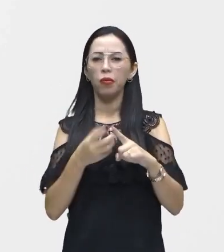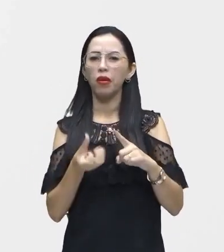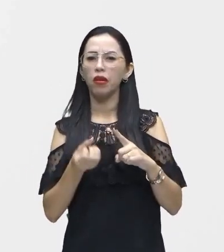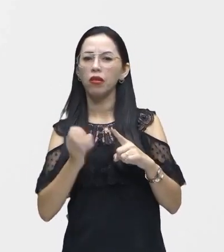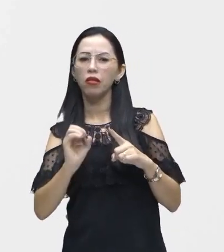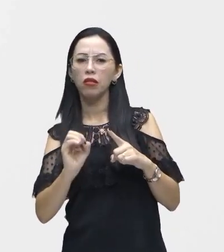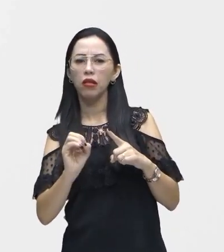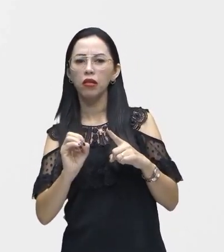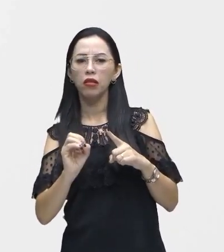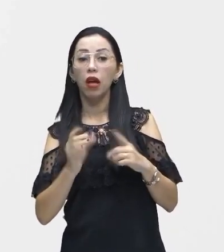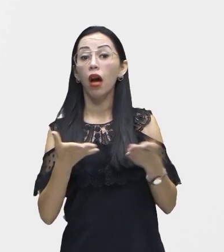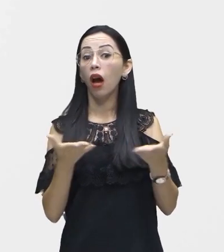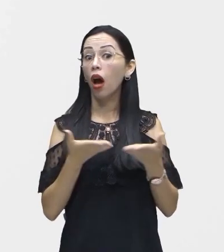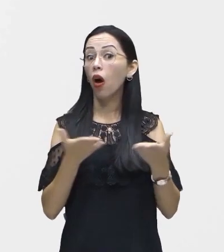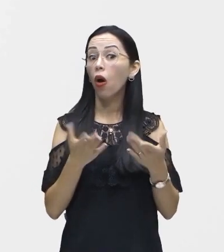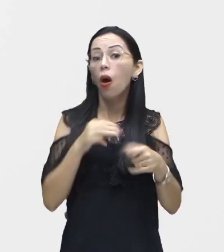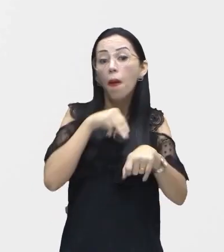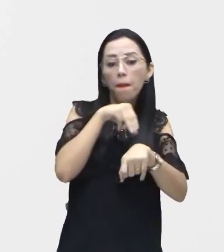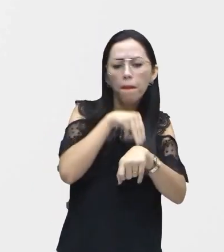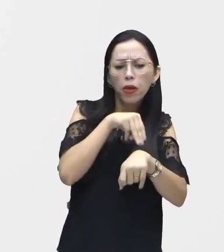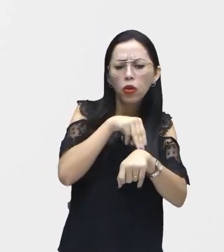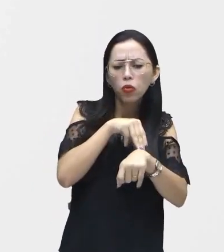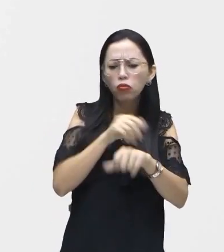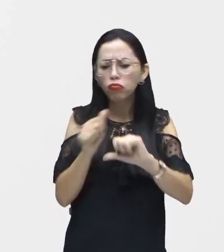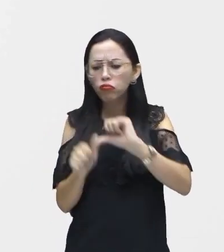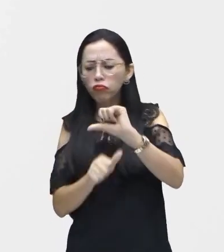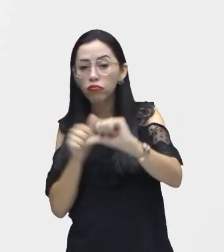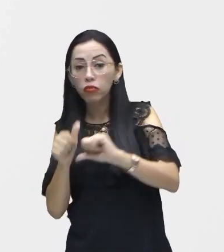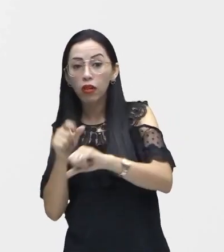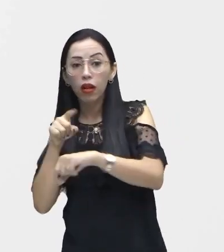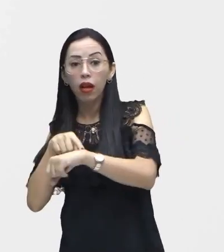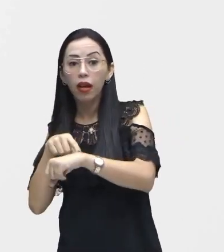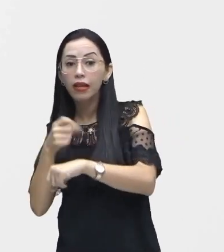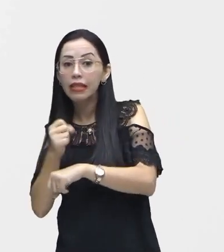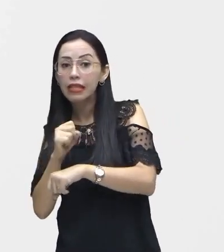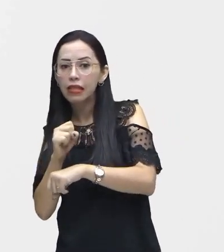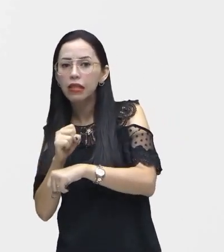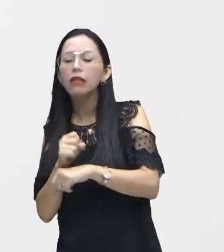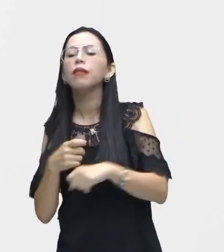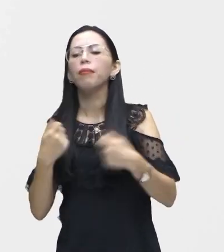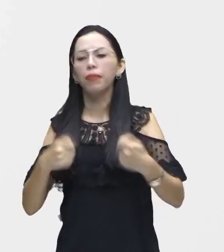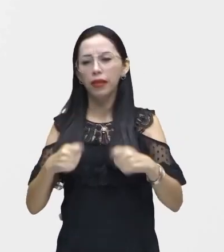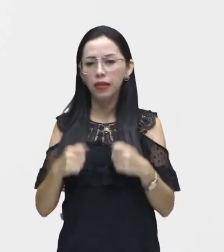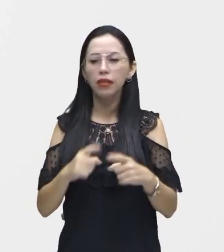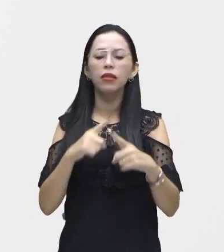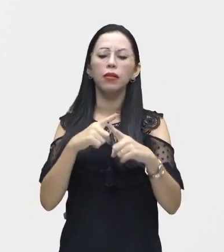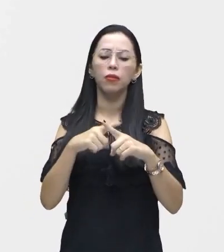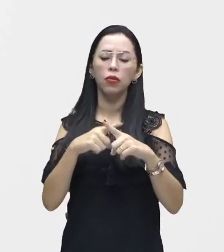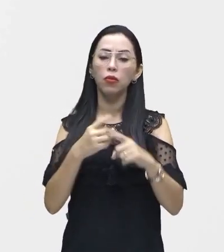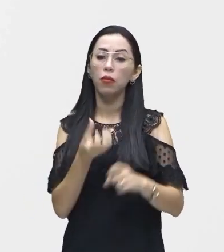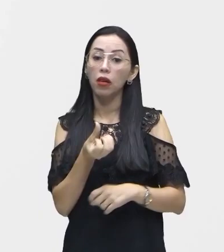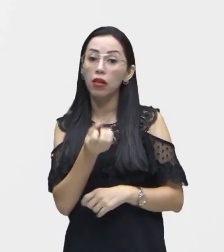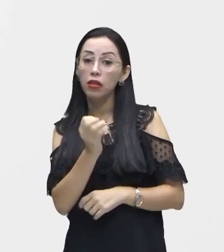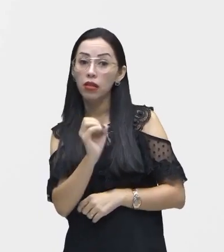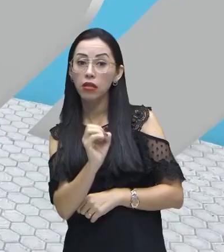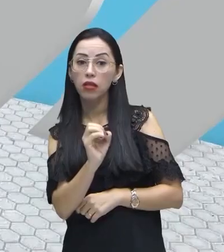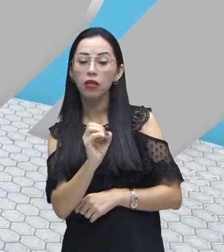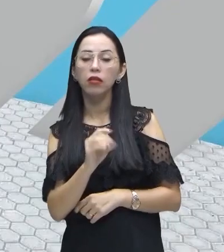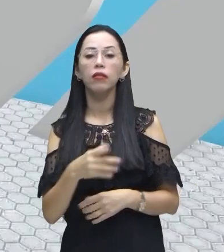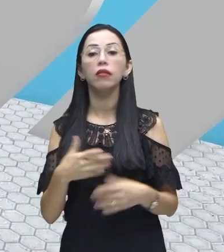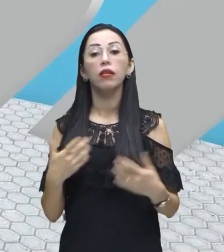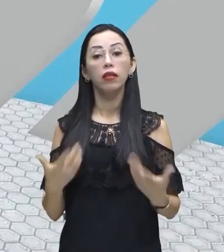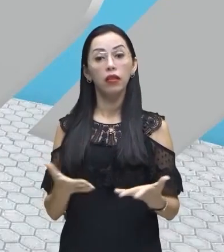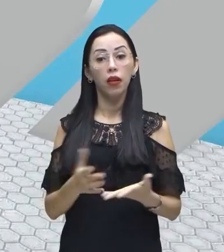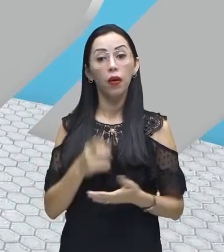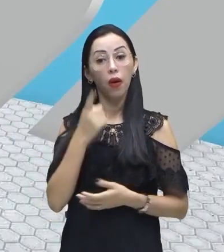transformar minutos em segundos, multiplica-se o valor por 60. Aqui comigo. Então, nós vimos o seguinte,